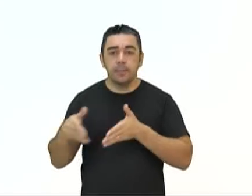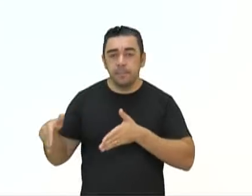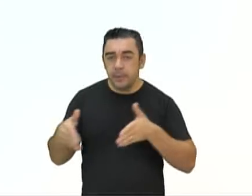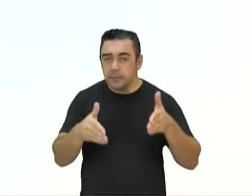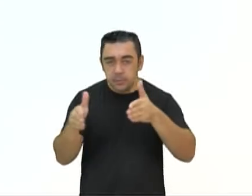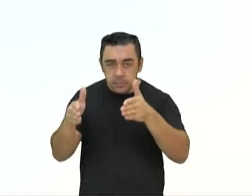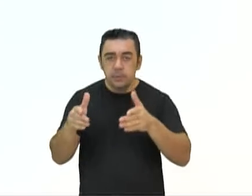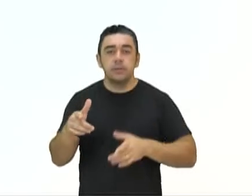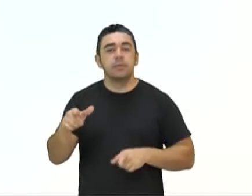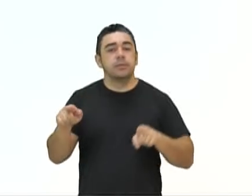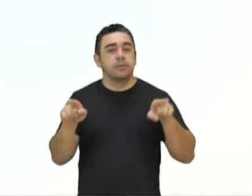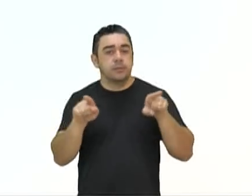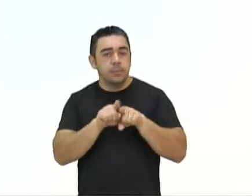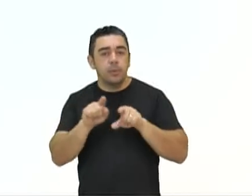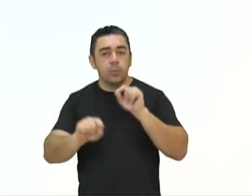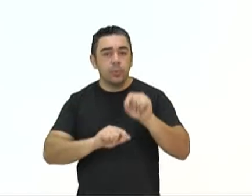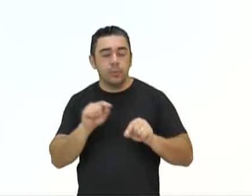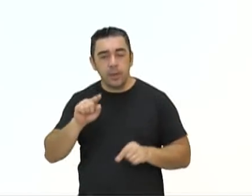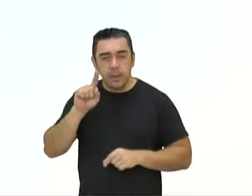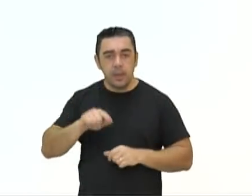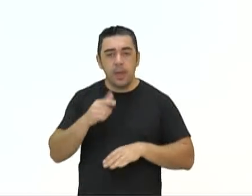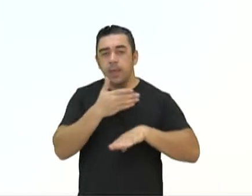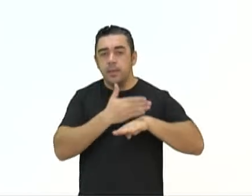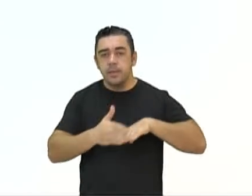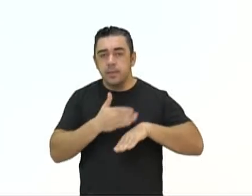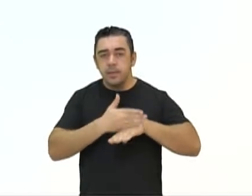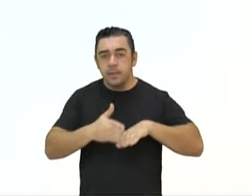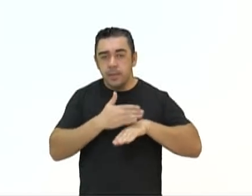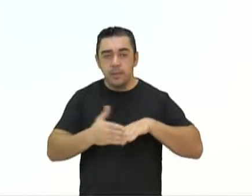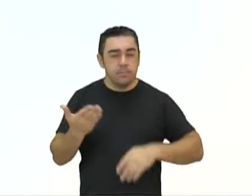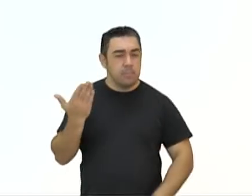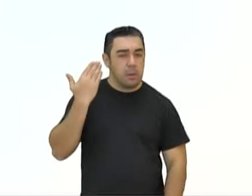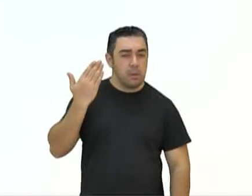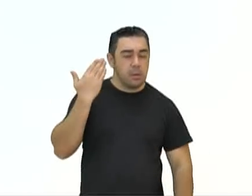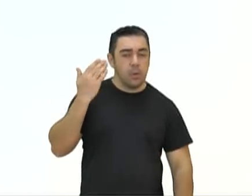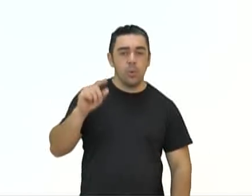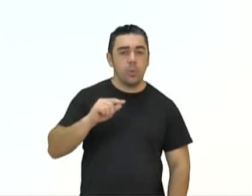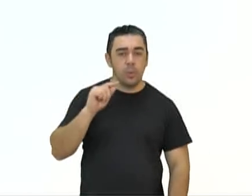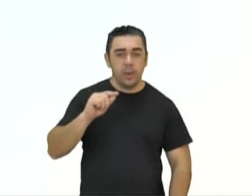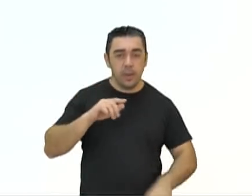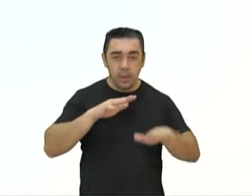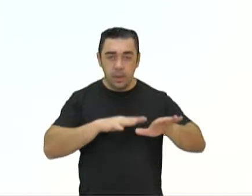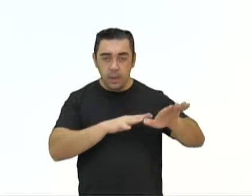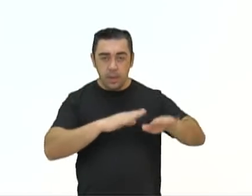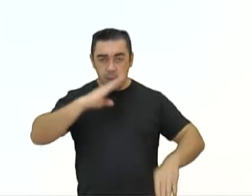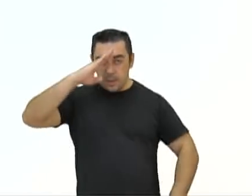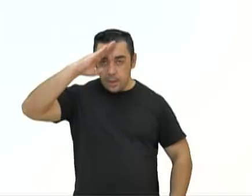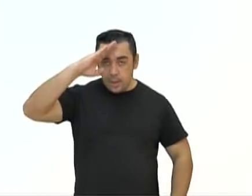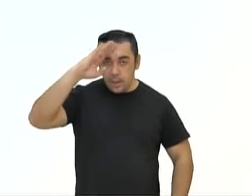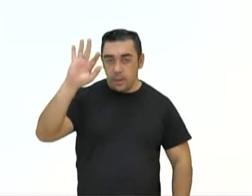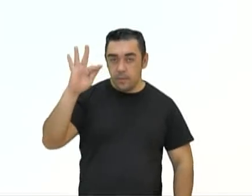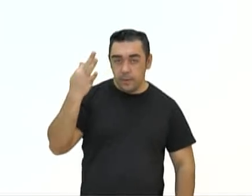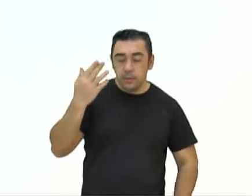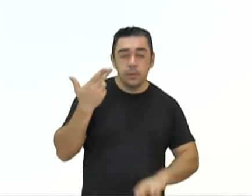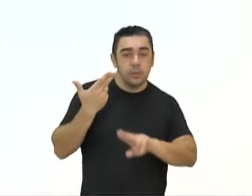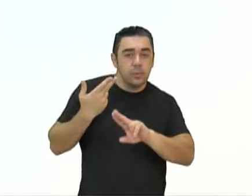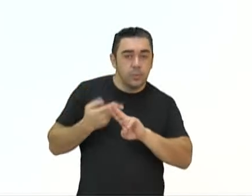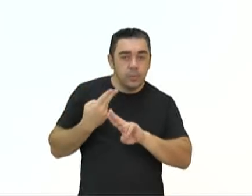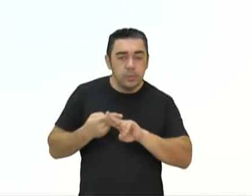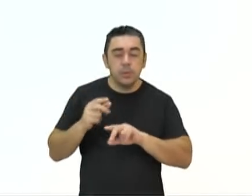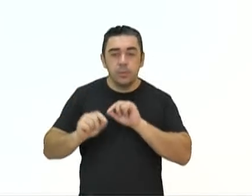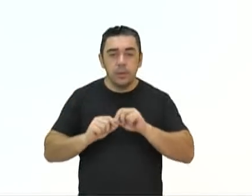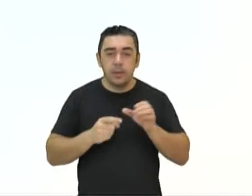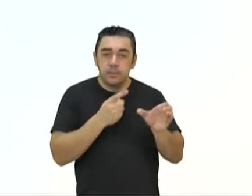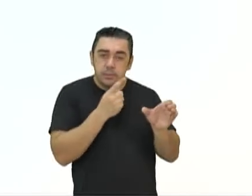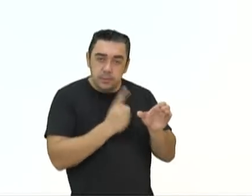é inspirado num treinamento do exército francês. Utiliza todos os elementos aí